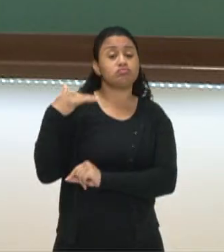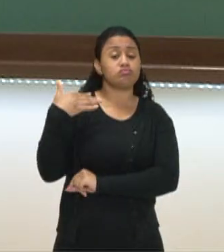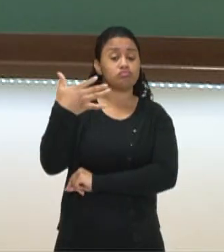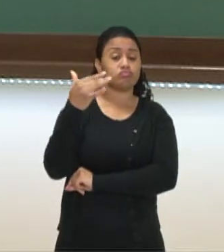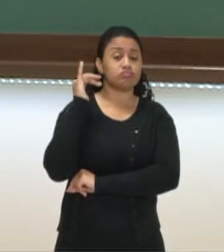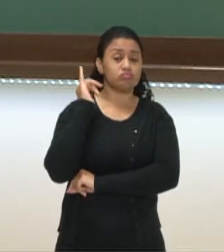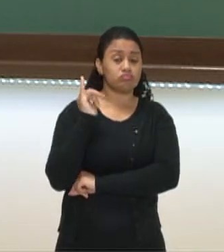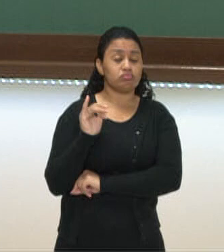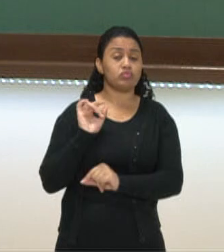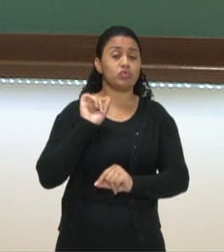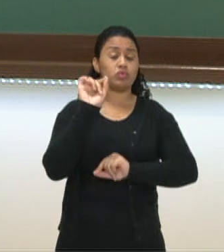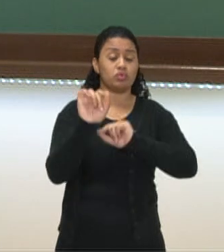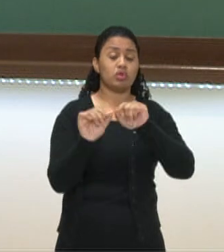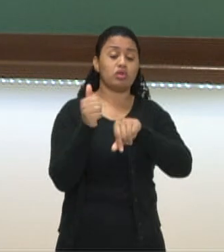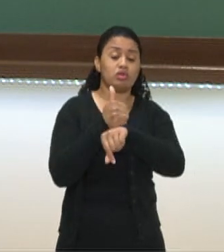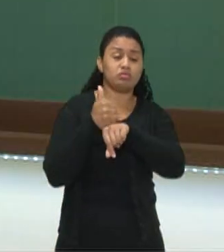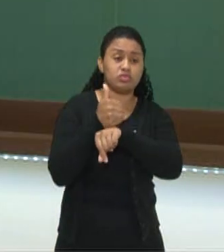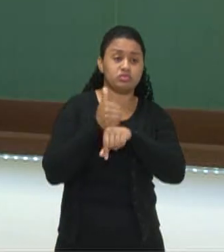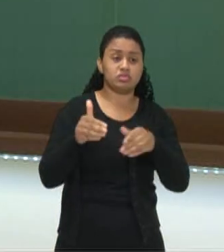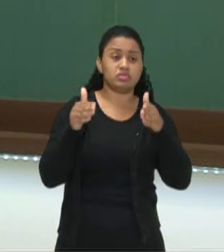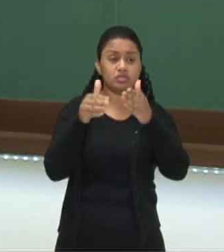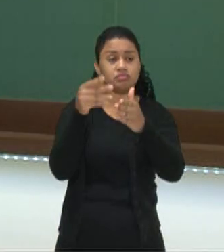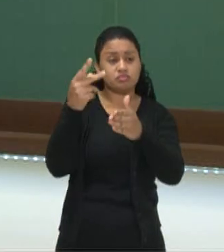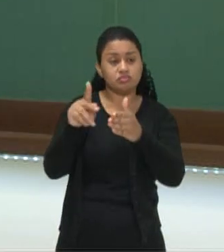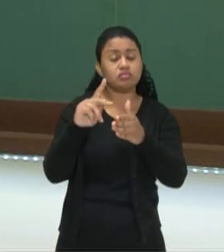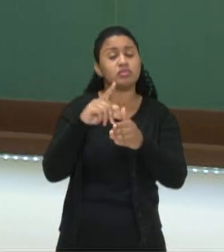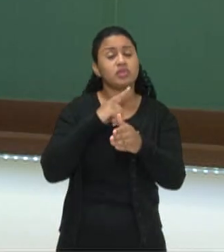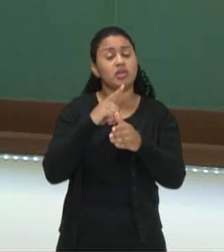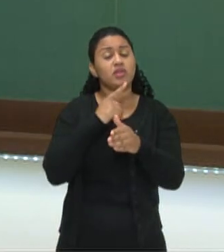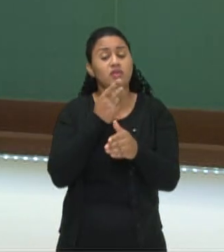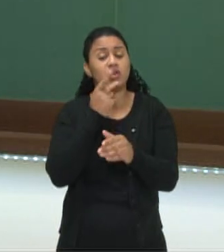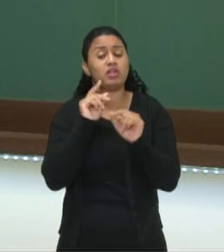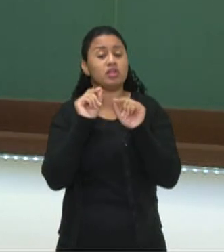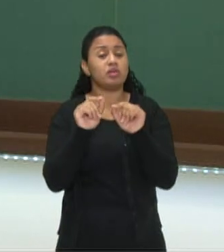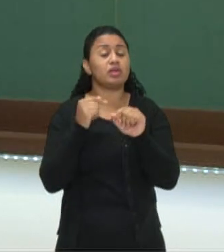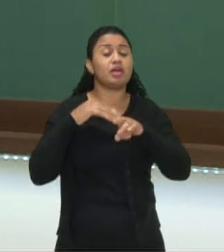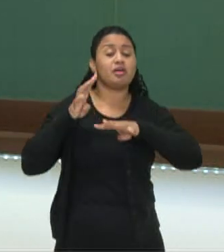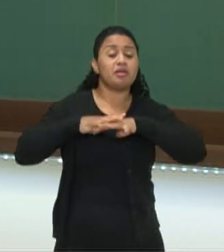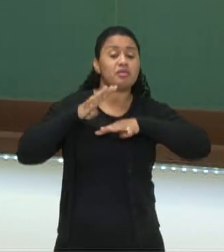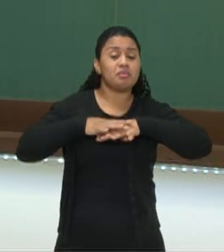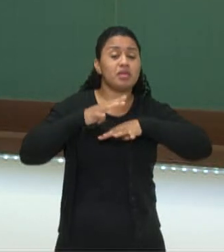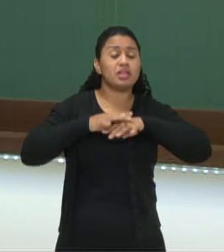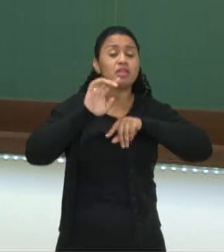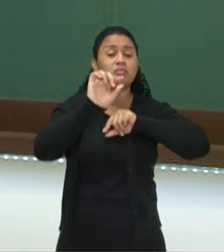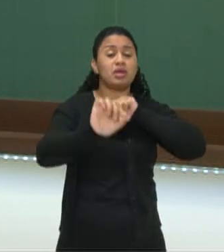grande especialista em Kandinsky, que é Angela Lamp, ela fala exatamente sobre a matemática